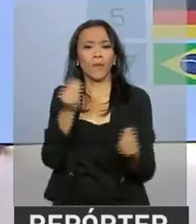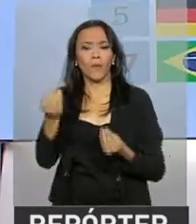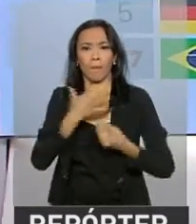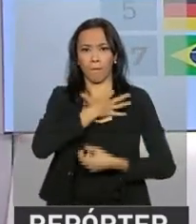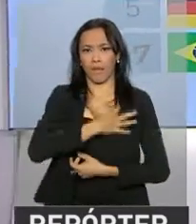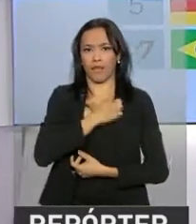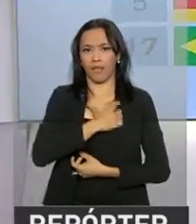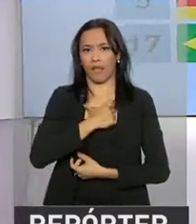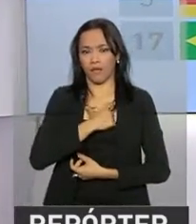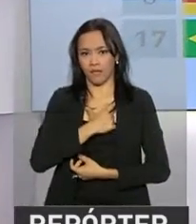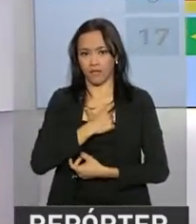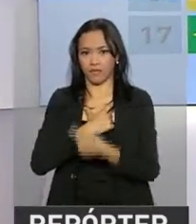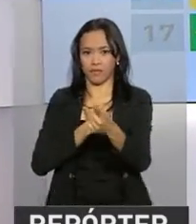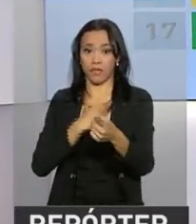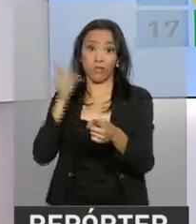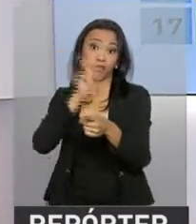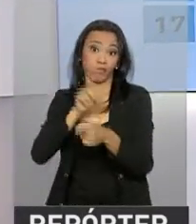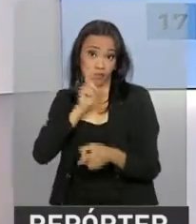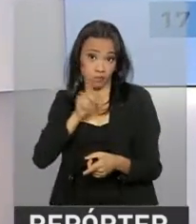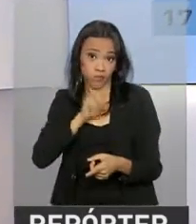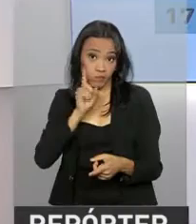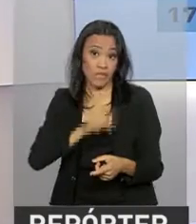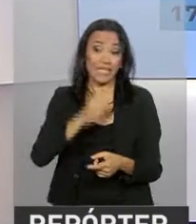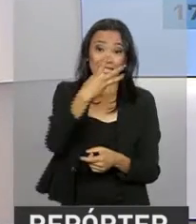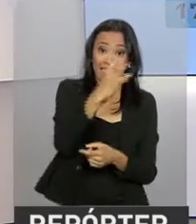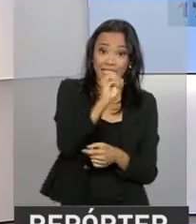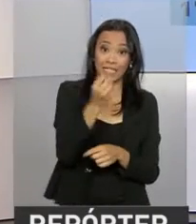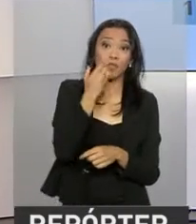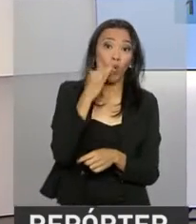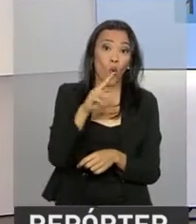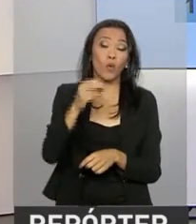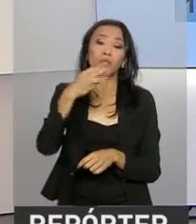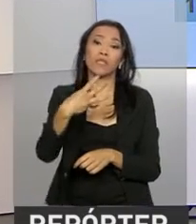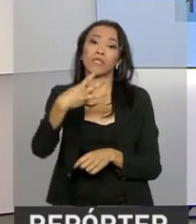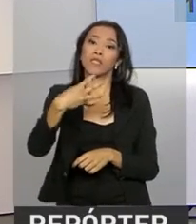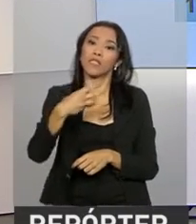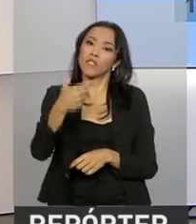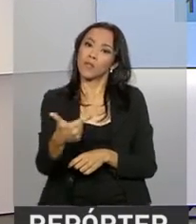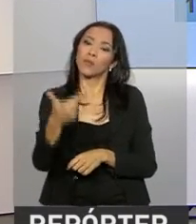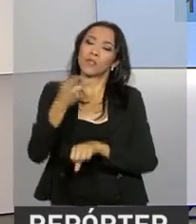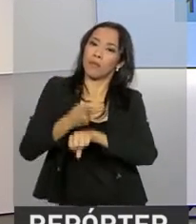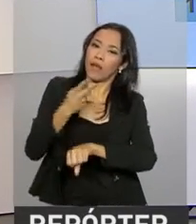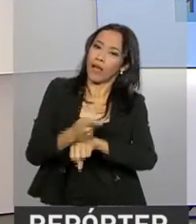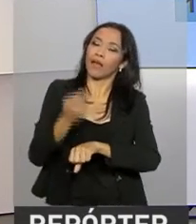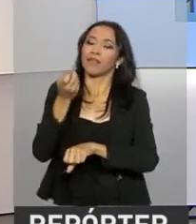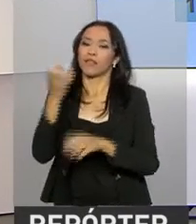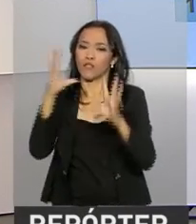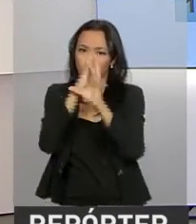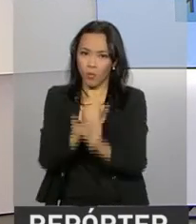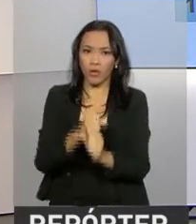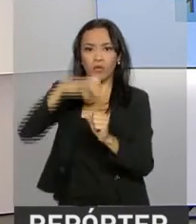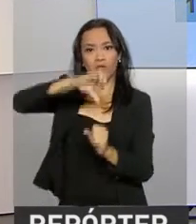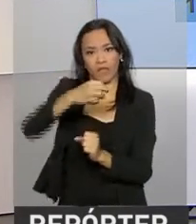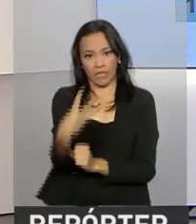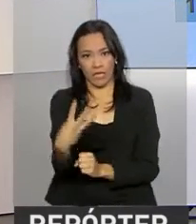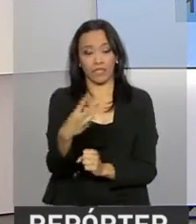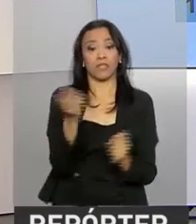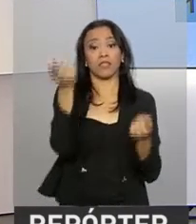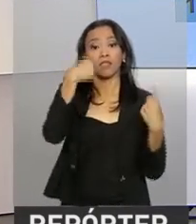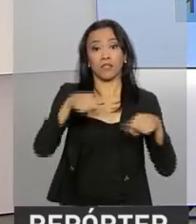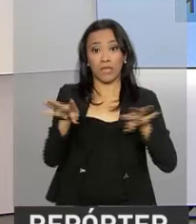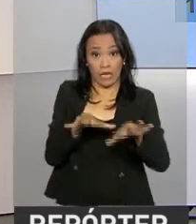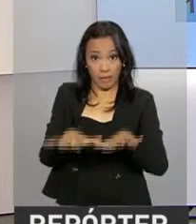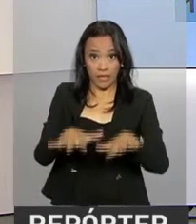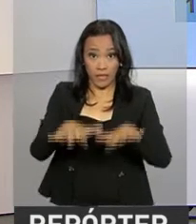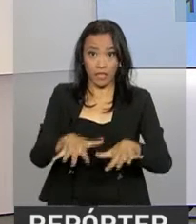telão, está aqui, ó. Olha, os Estados Unidos têm 30 de ouro, 32 de prata e 31 de bronze, 93 no total.